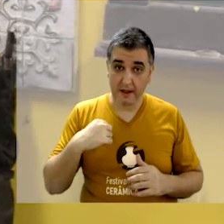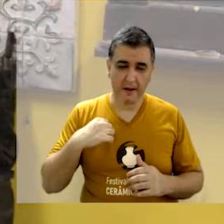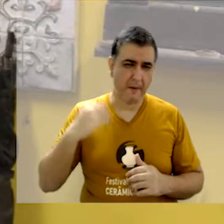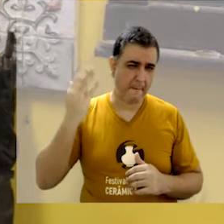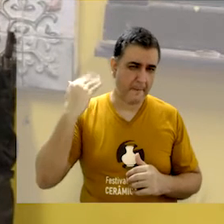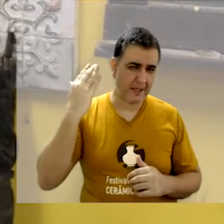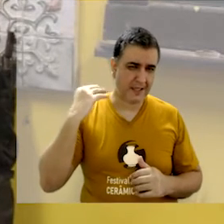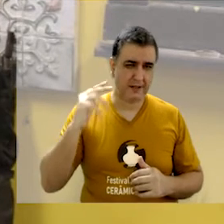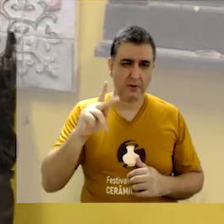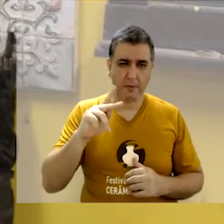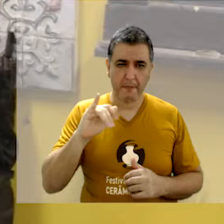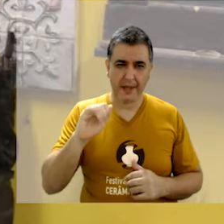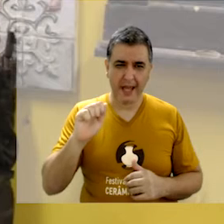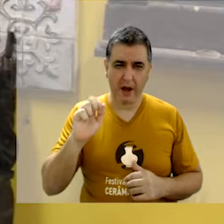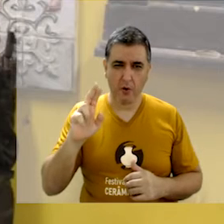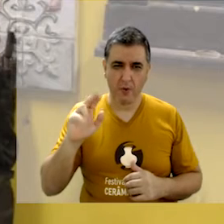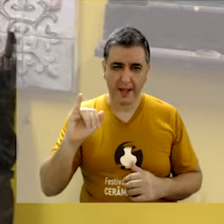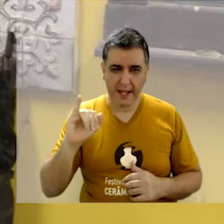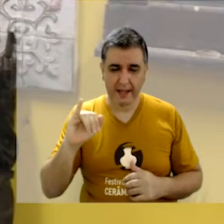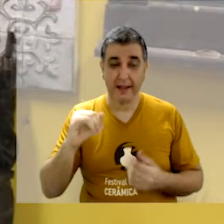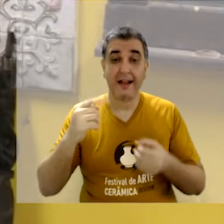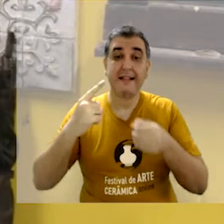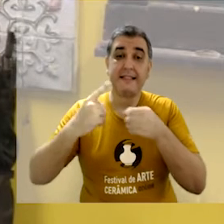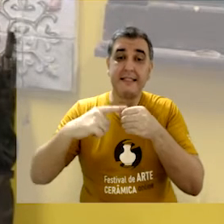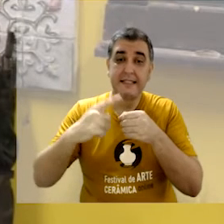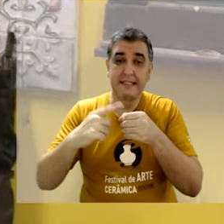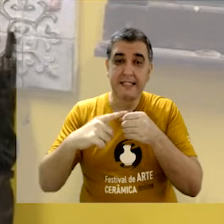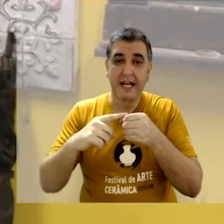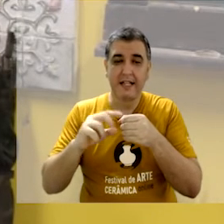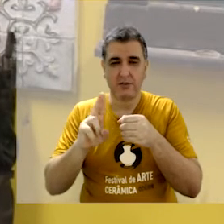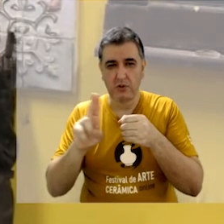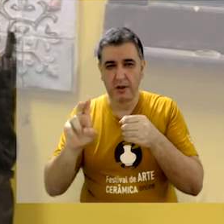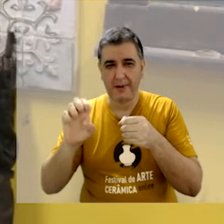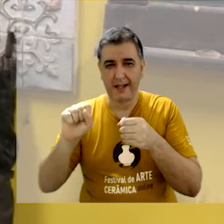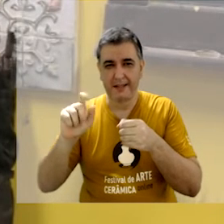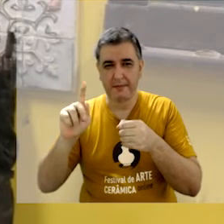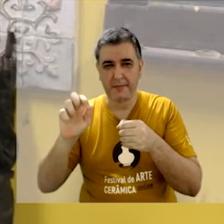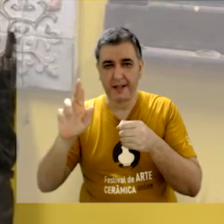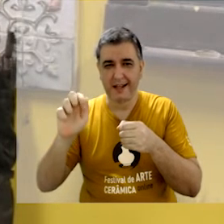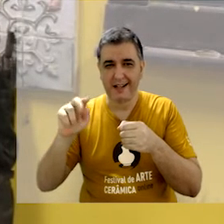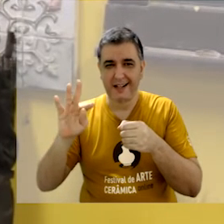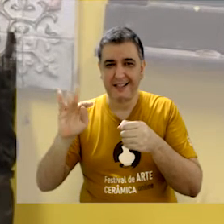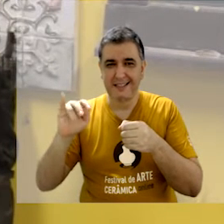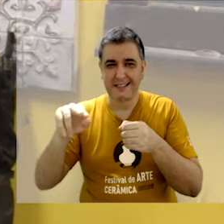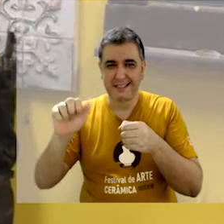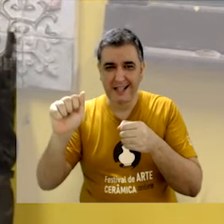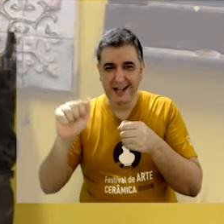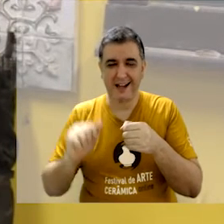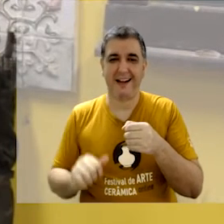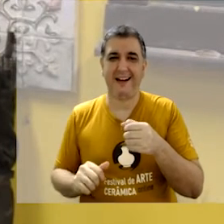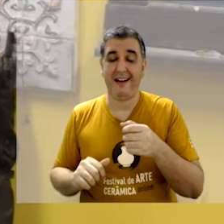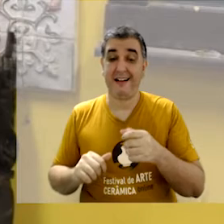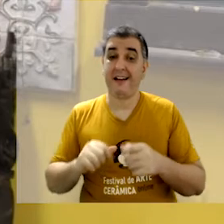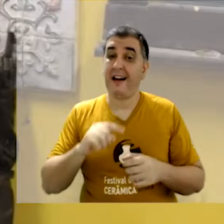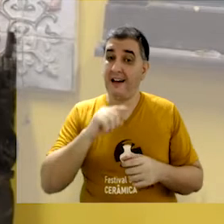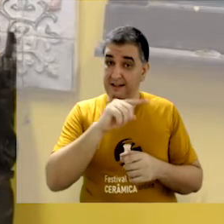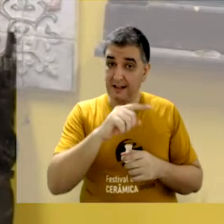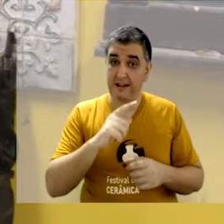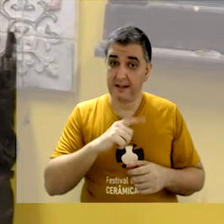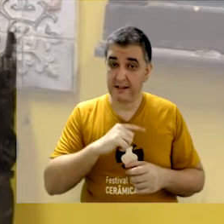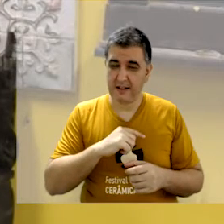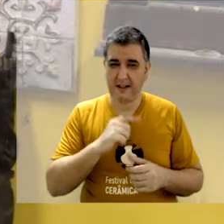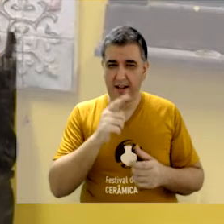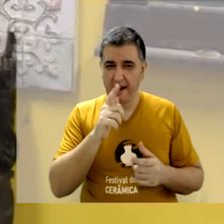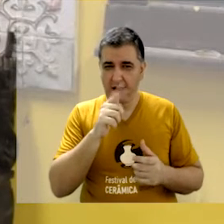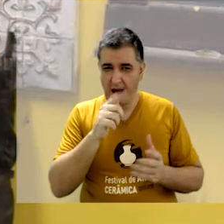chama Esperantina. Esperantina tem um rio, hoje eu não sei como é mais a vida